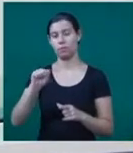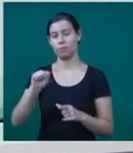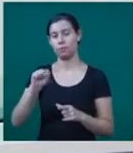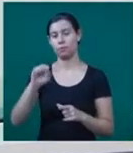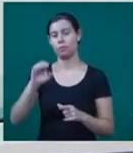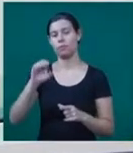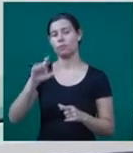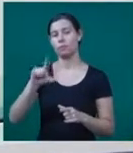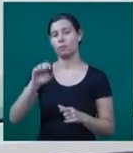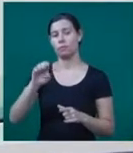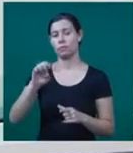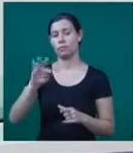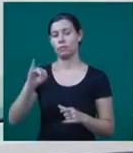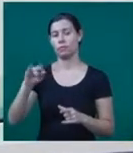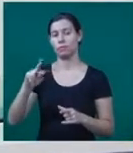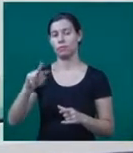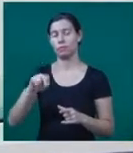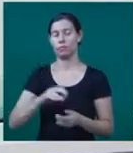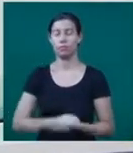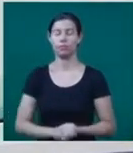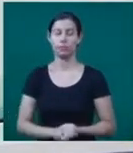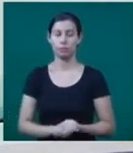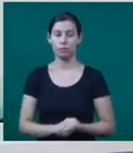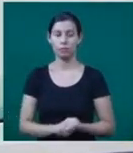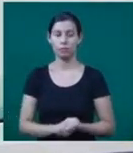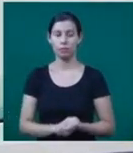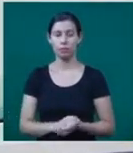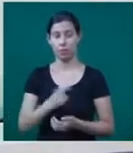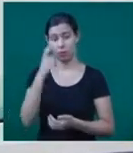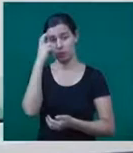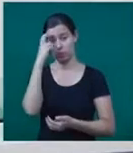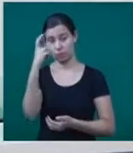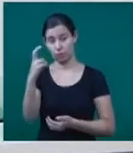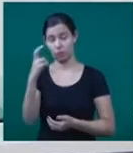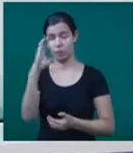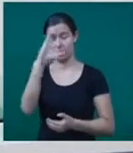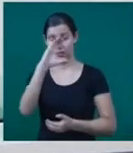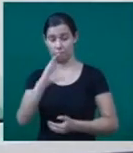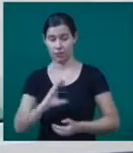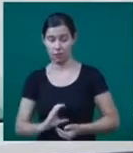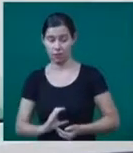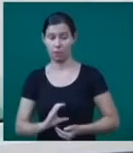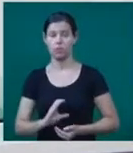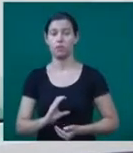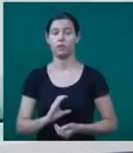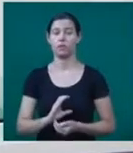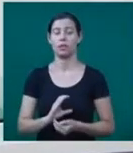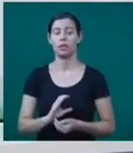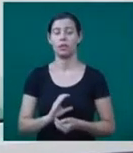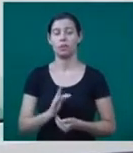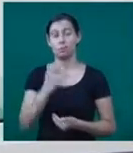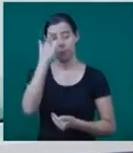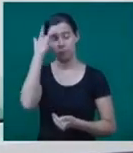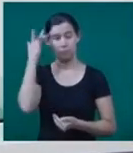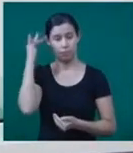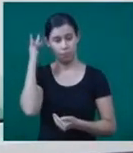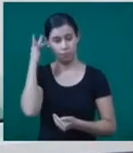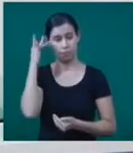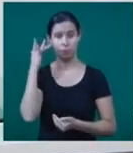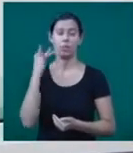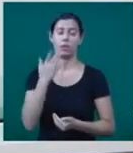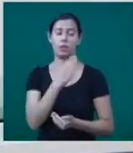cultura, educação e cidadania, adolescentes e jovens matriculados nas escolas públicas e particulares de Uberlândia podem se inscrever